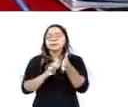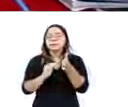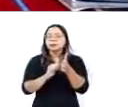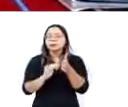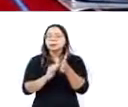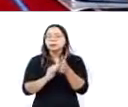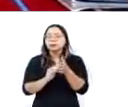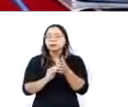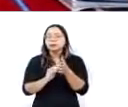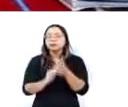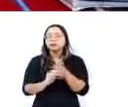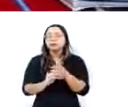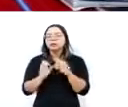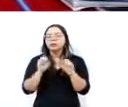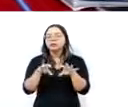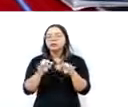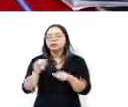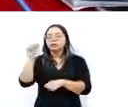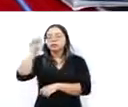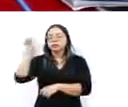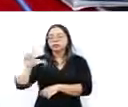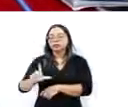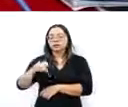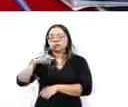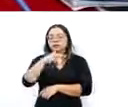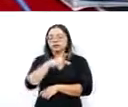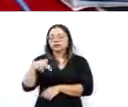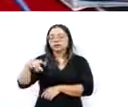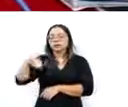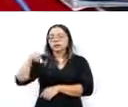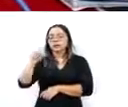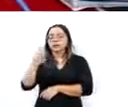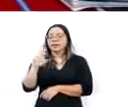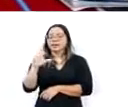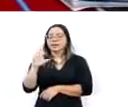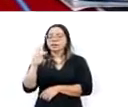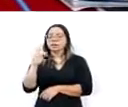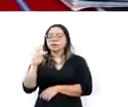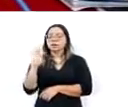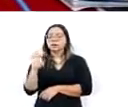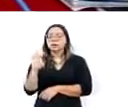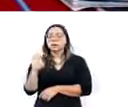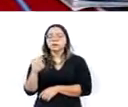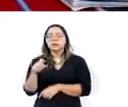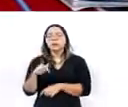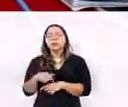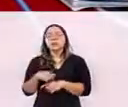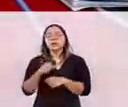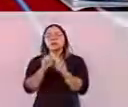Marlete de Almeida Aguiar. E o seminário Saberes dos Socais continua.